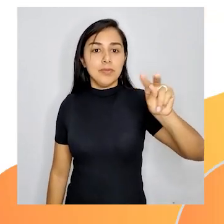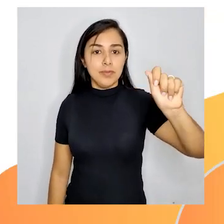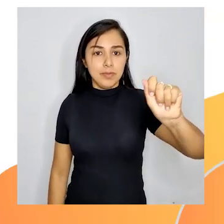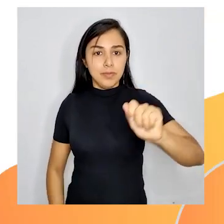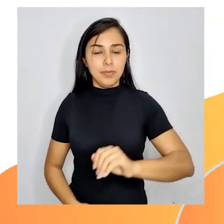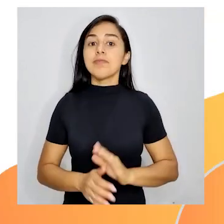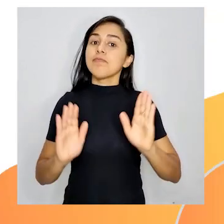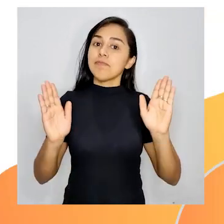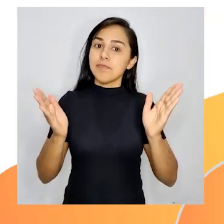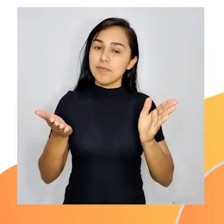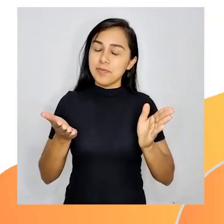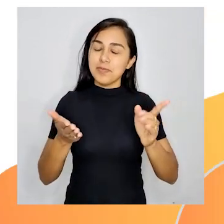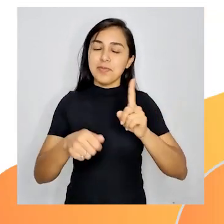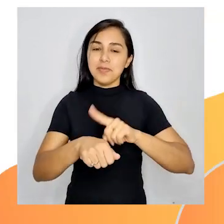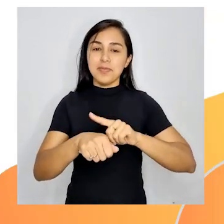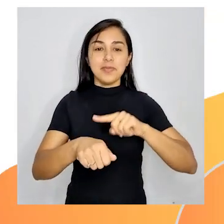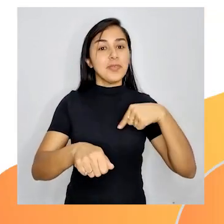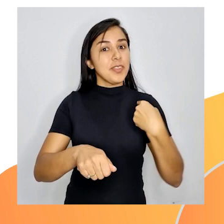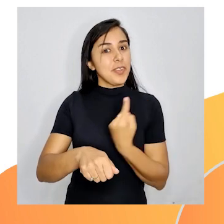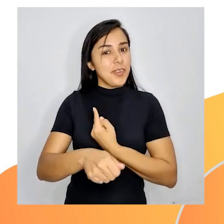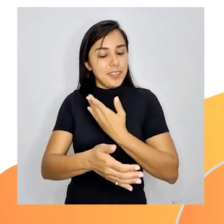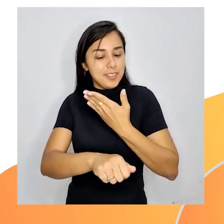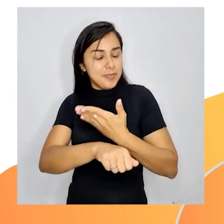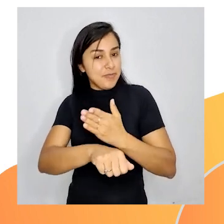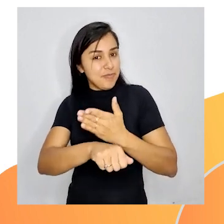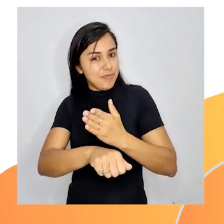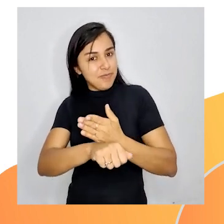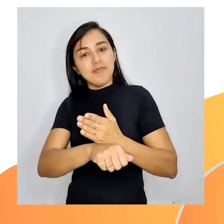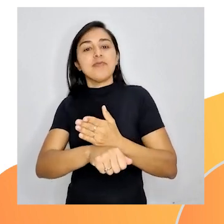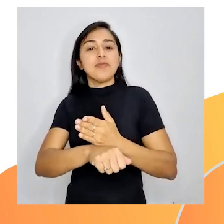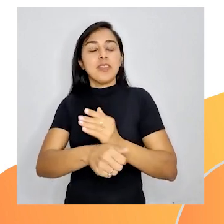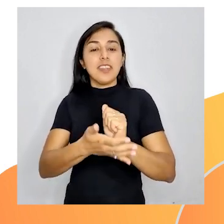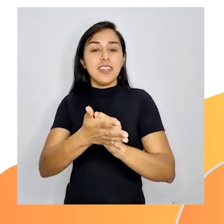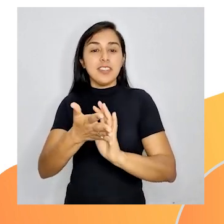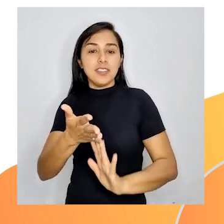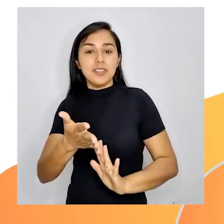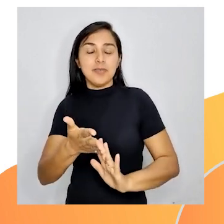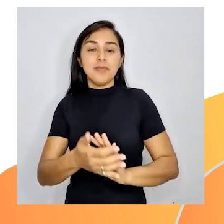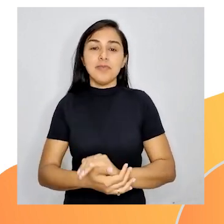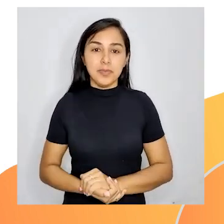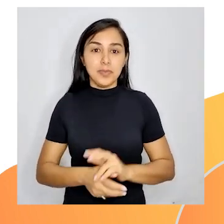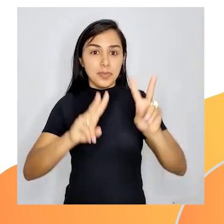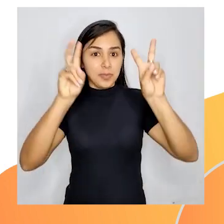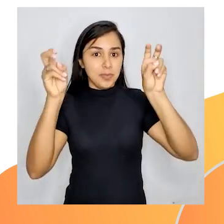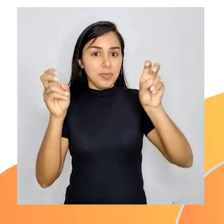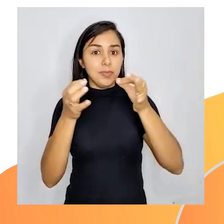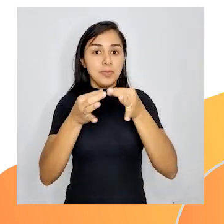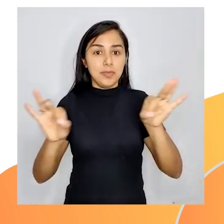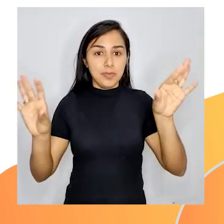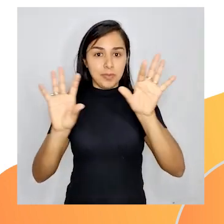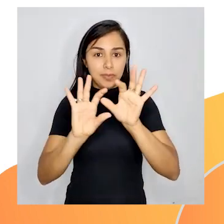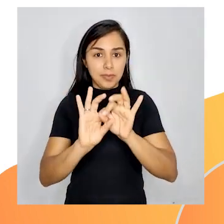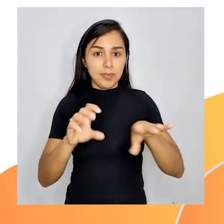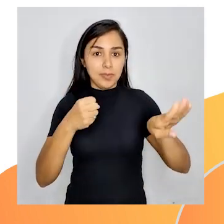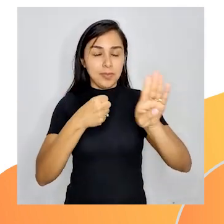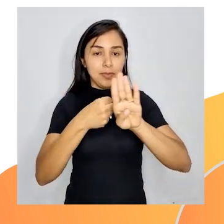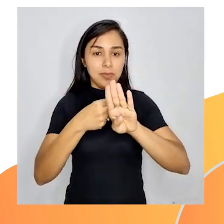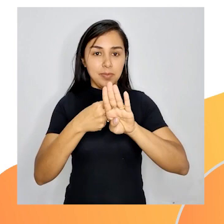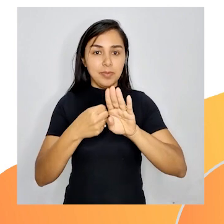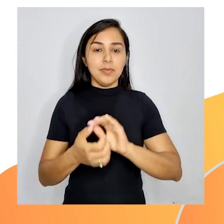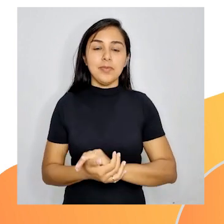de nós praticarmos o que nós aprendemos na aula de hoje sobre orações subordinadas substantivas. Vamos